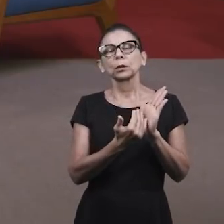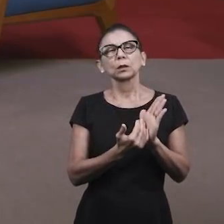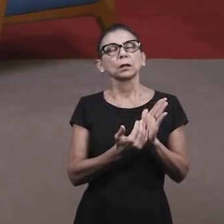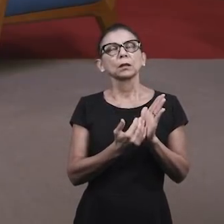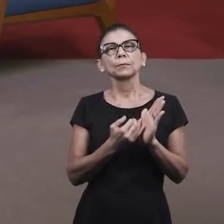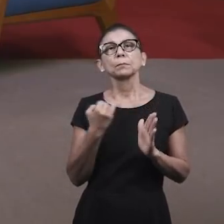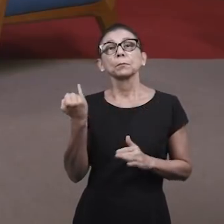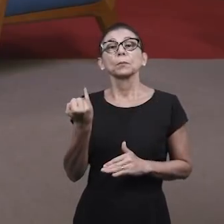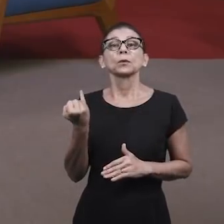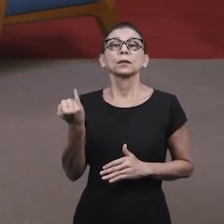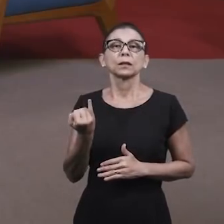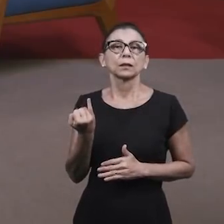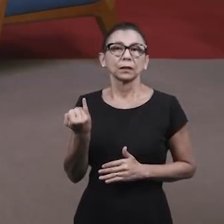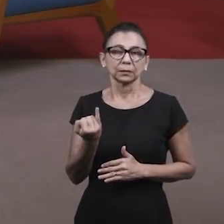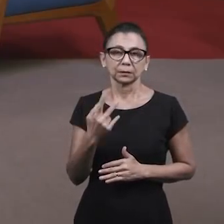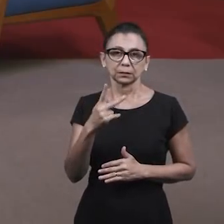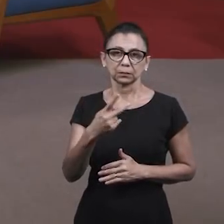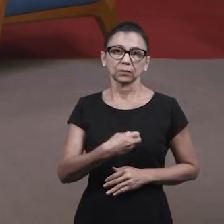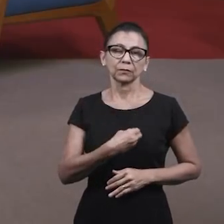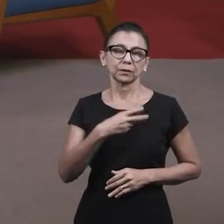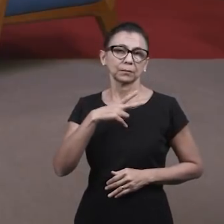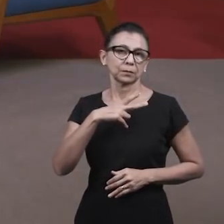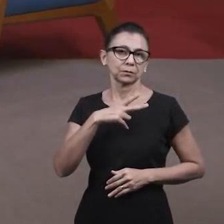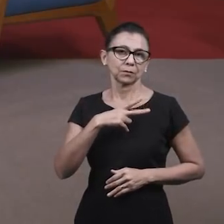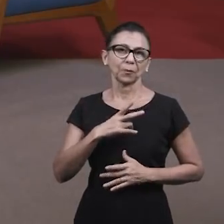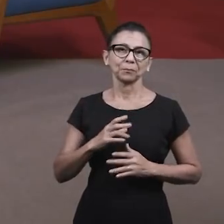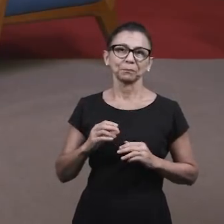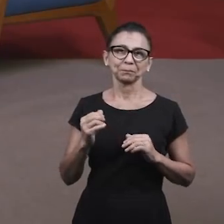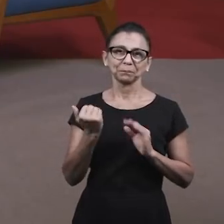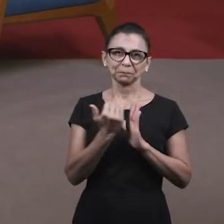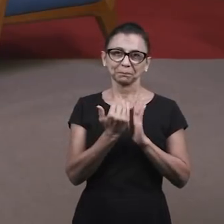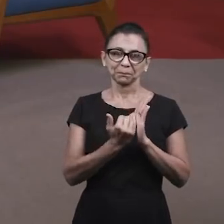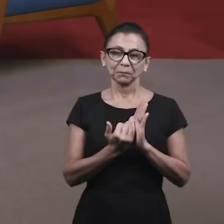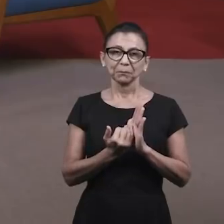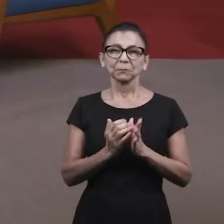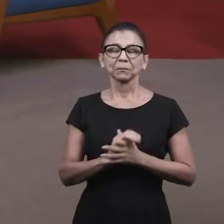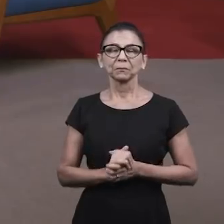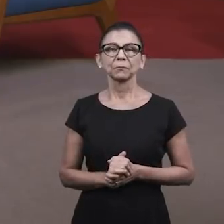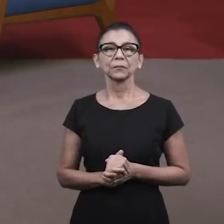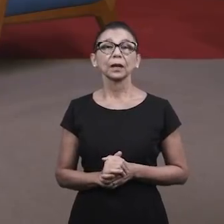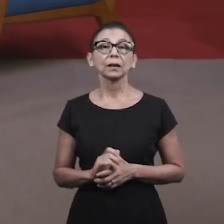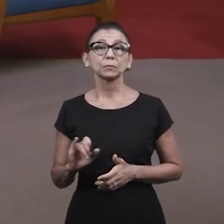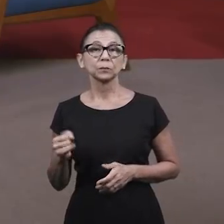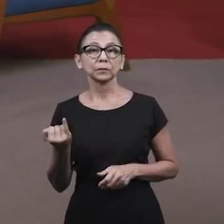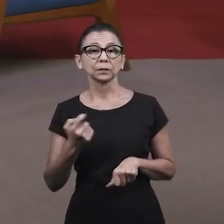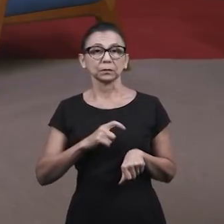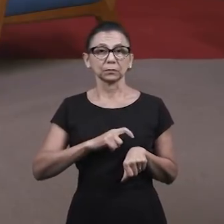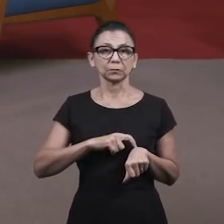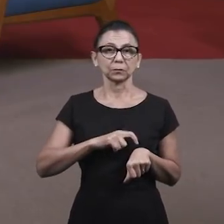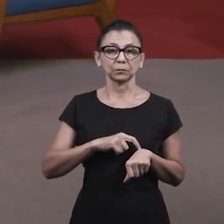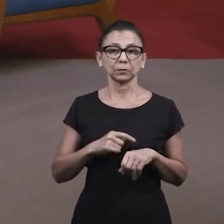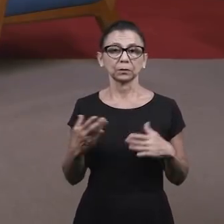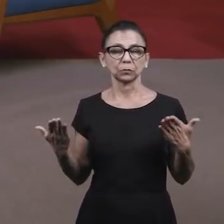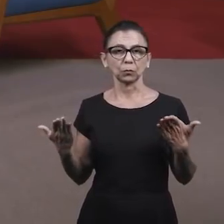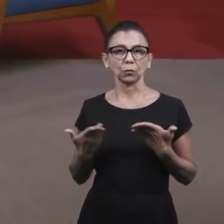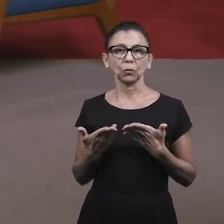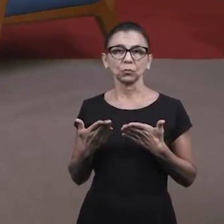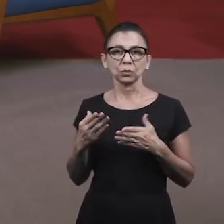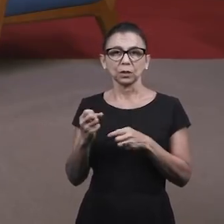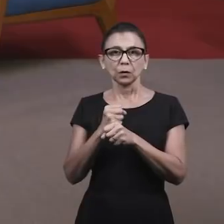palavra através da revelação do Espírito Santo. Obrigado, Ivonilson Ribeiro, de Feira